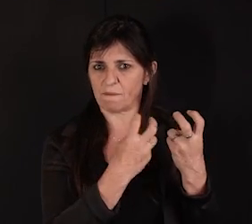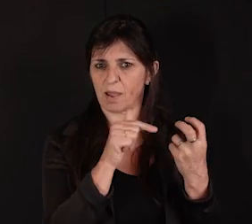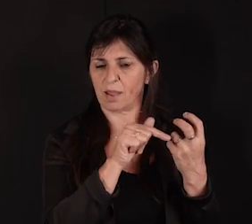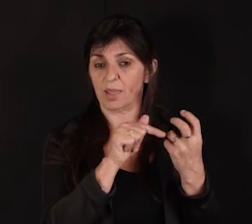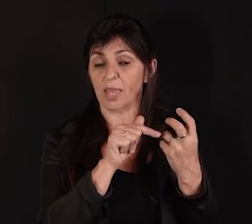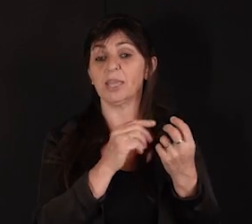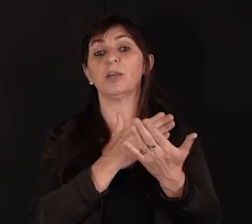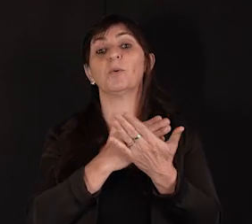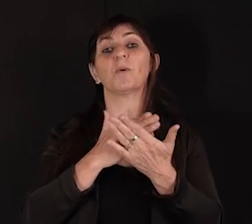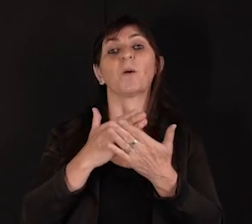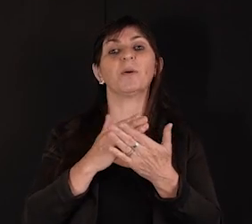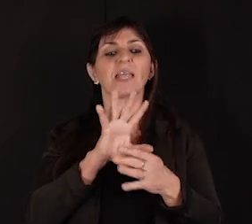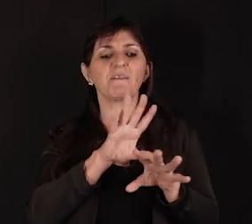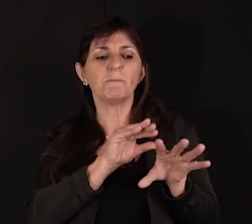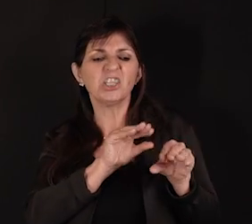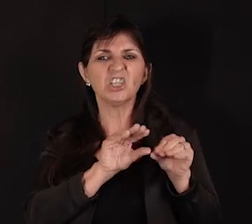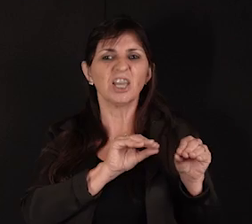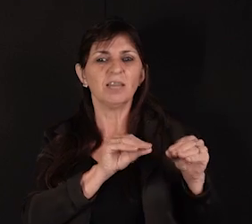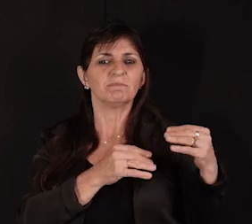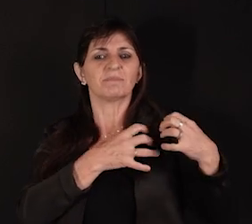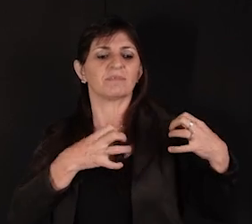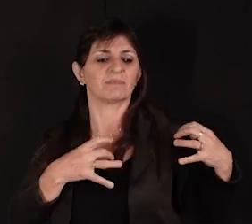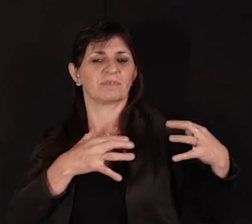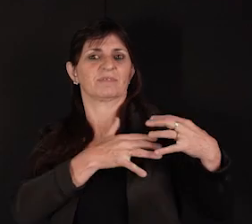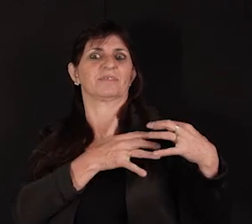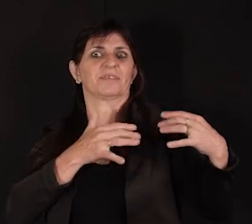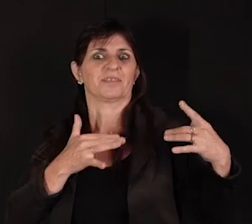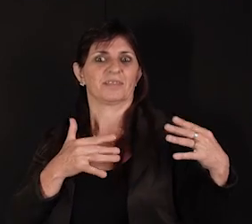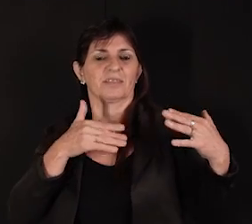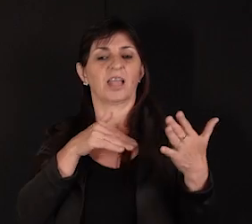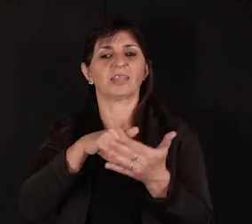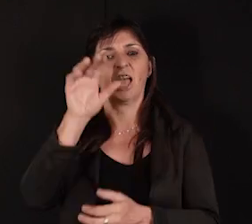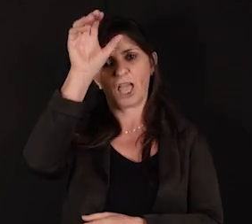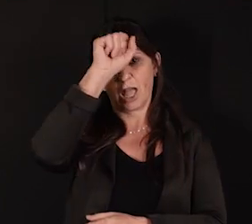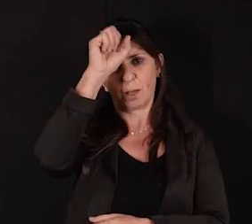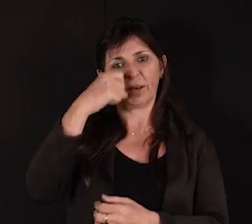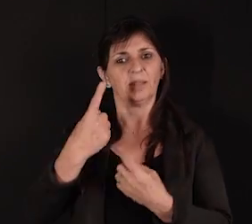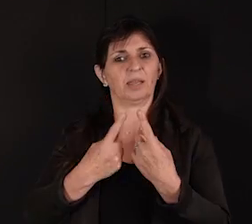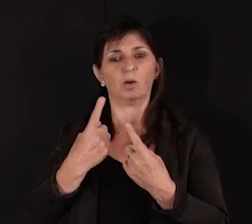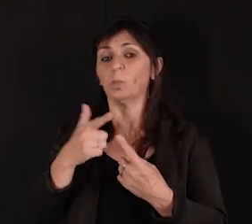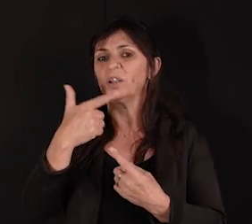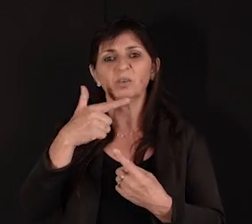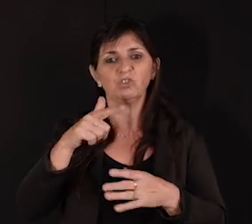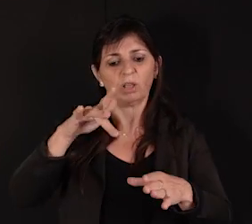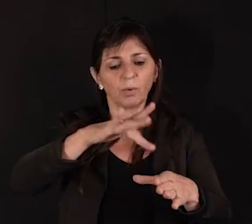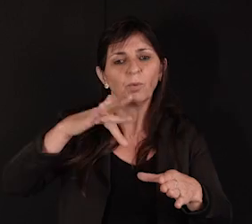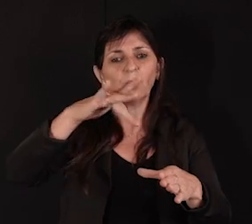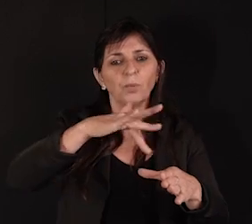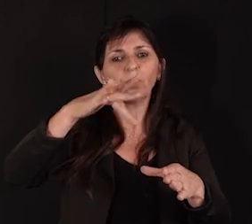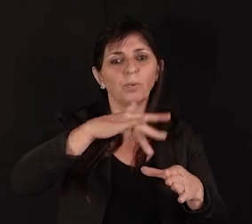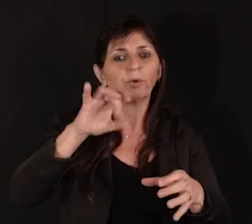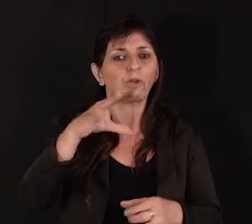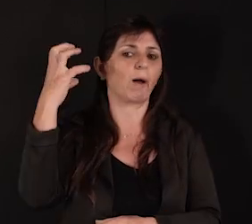eu começava a mexer no acordeão, na gaita. E até aprender algumas músicas. A gente não tinha toca-disco. Eu via só os